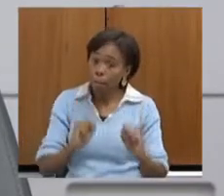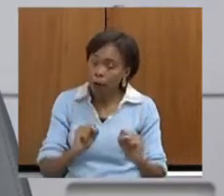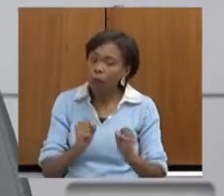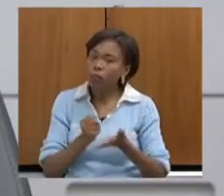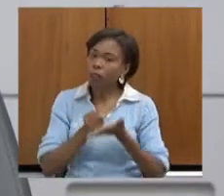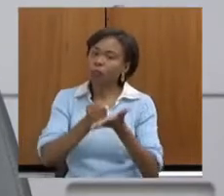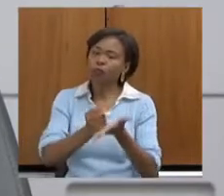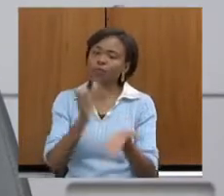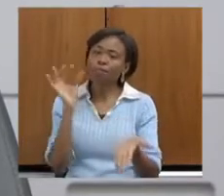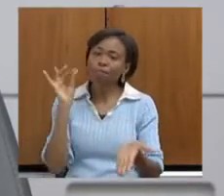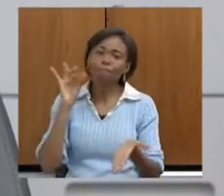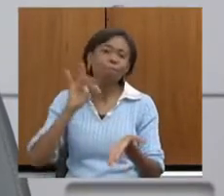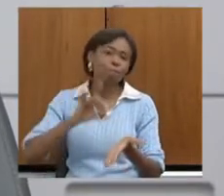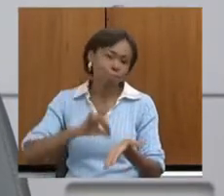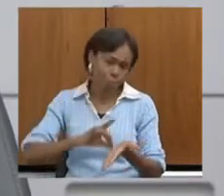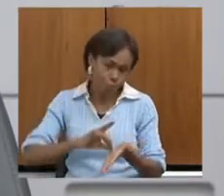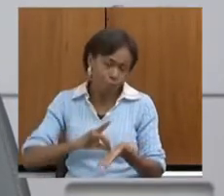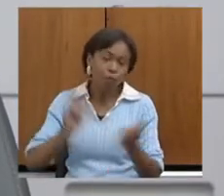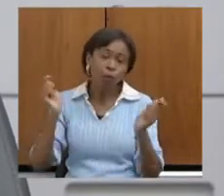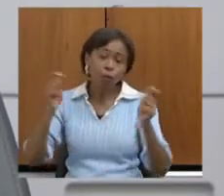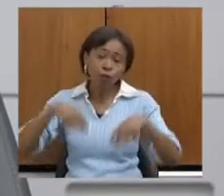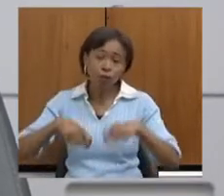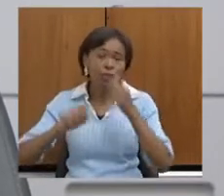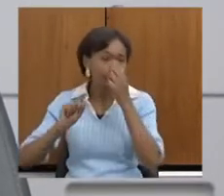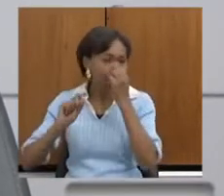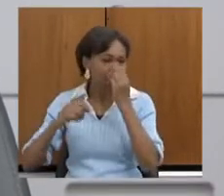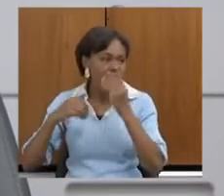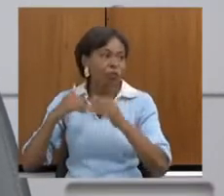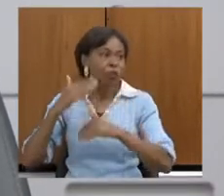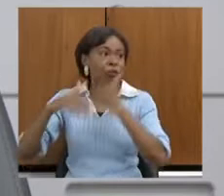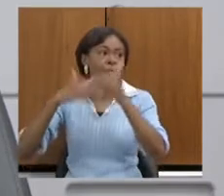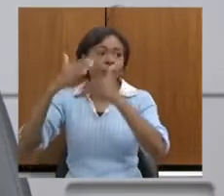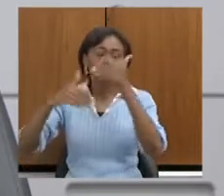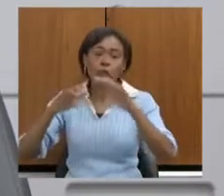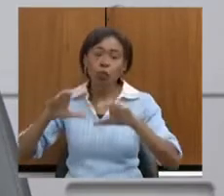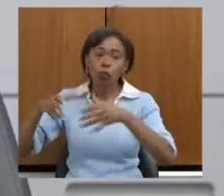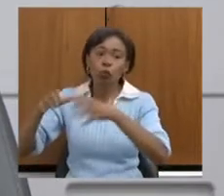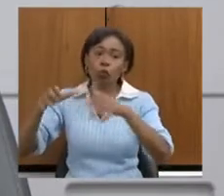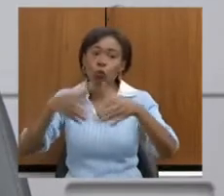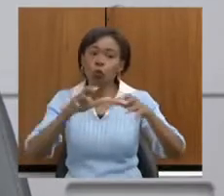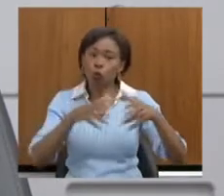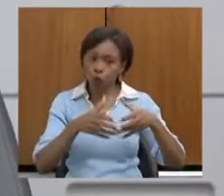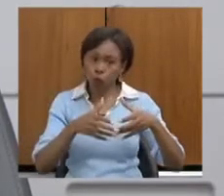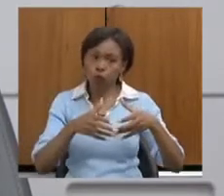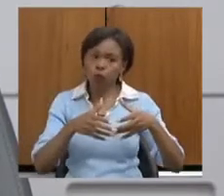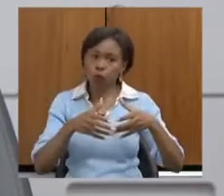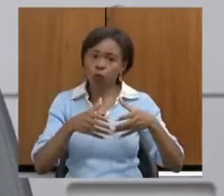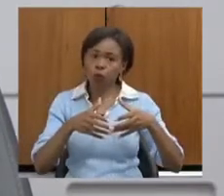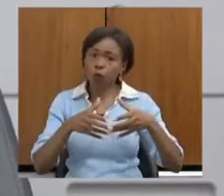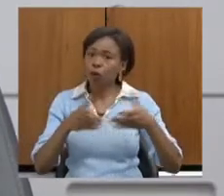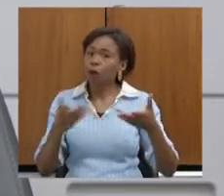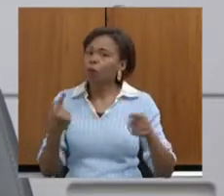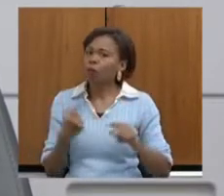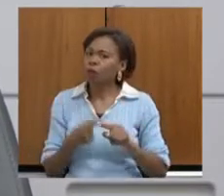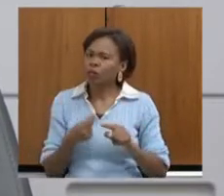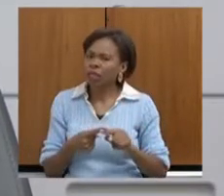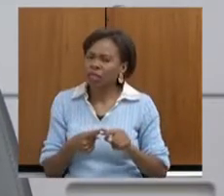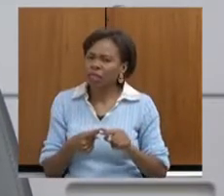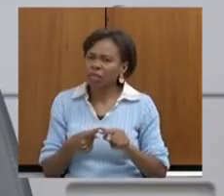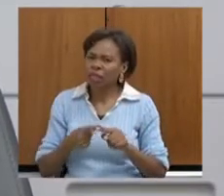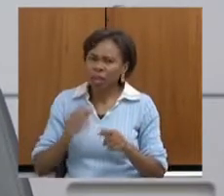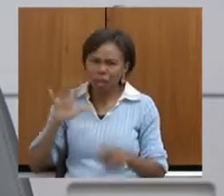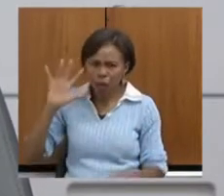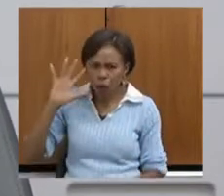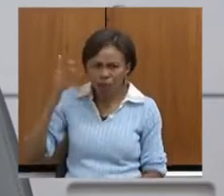finalmente a possibilidade de que as construções coletivas prevaleçam para as comunidades não é possível uma reparação justa